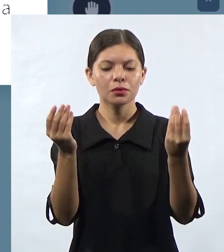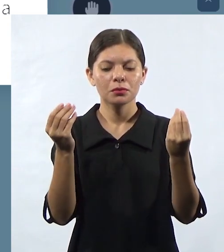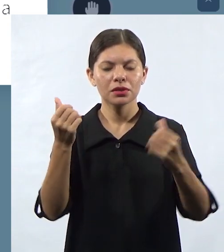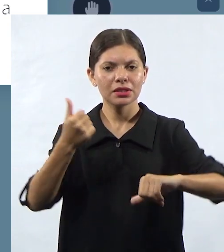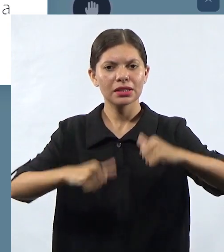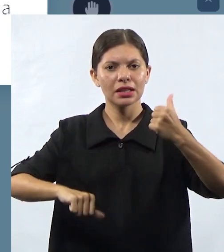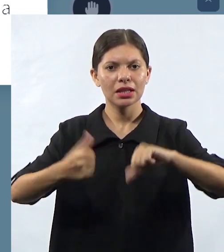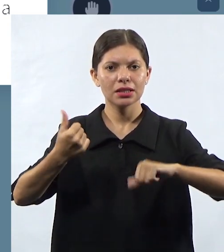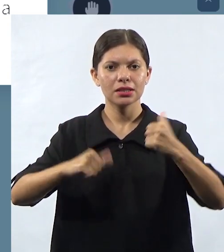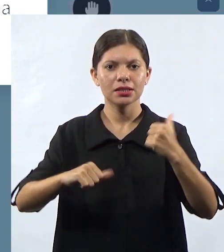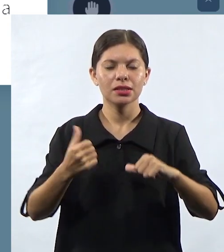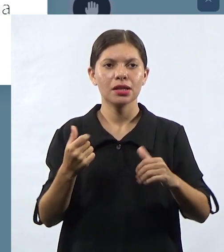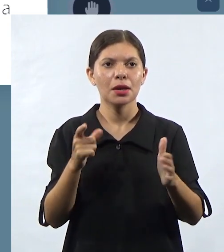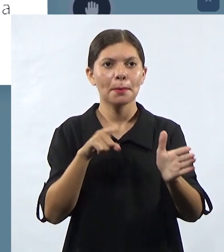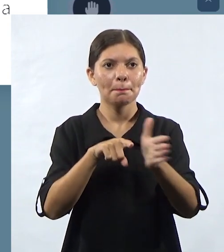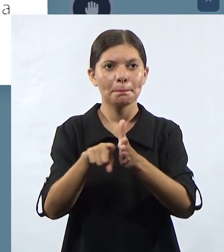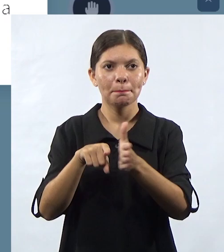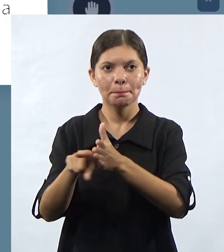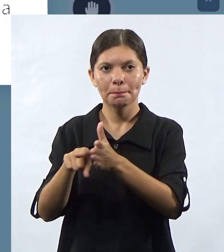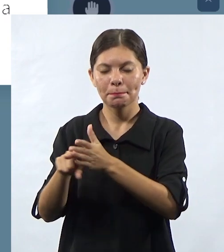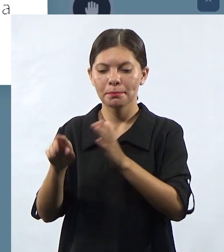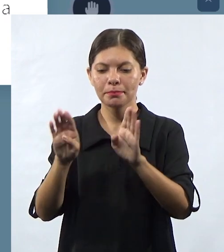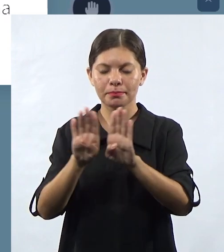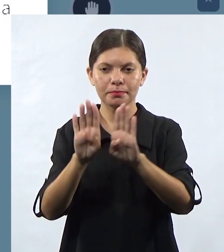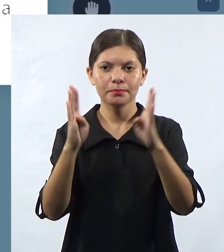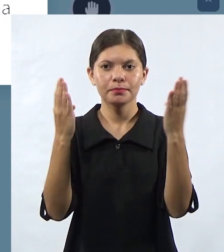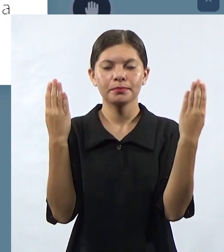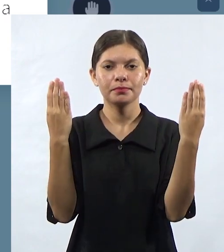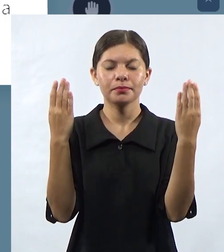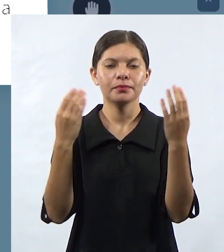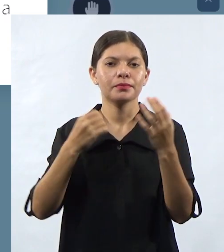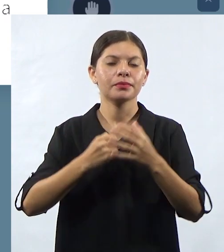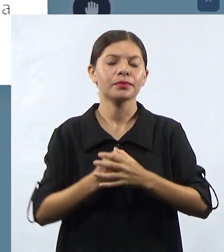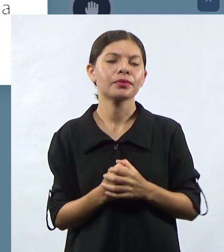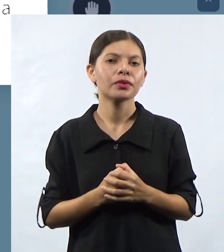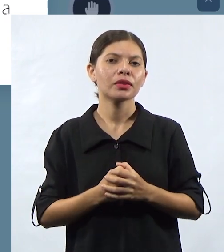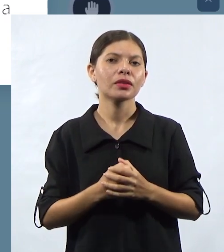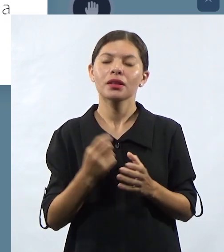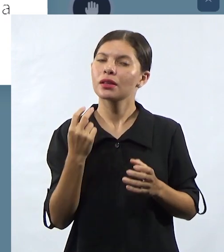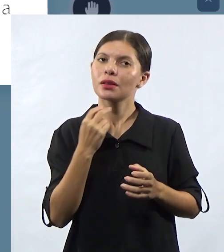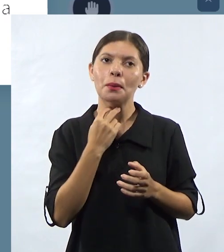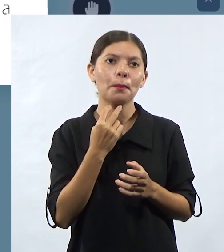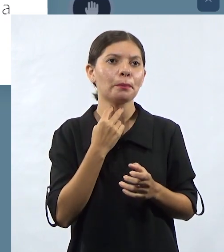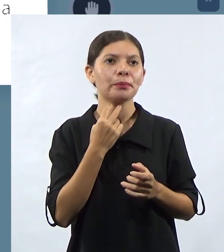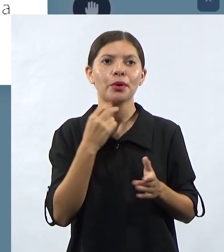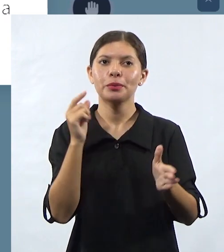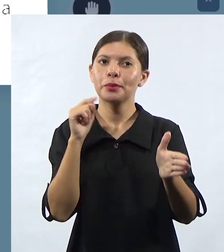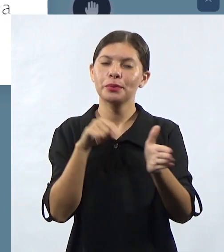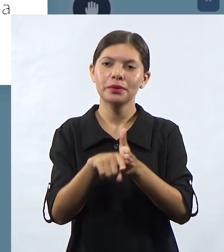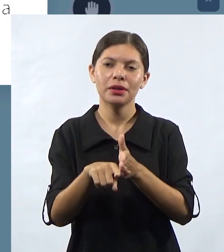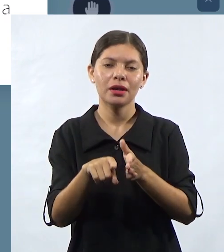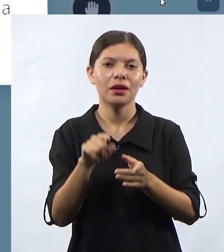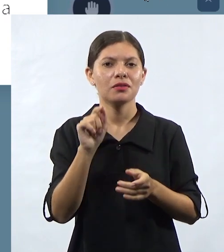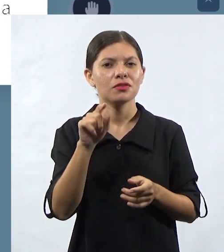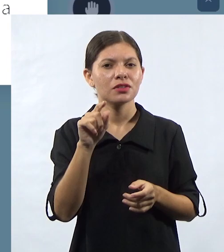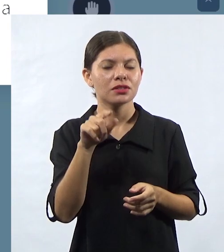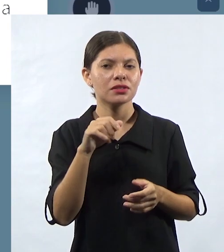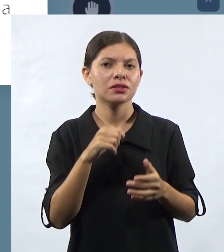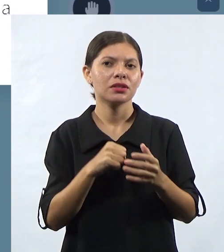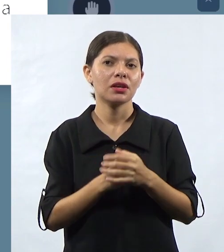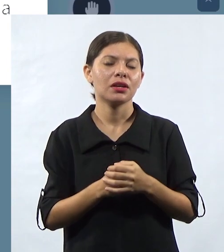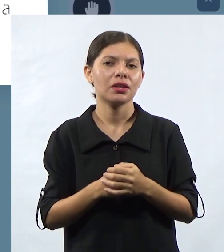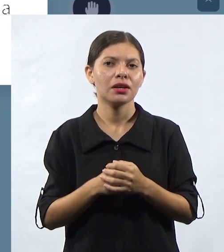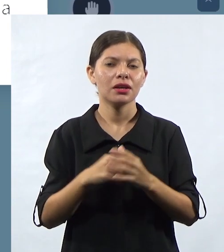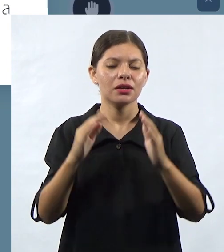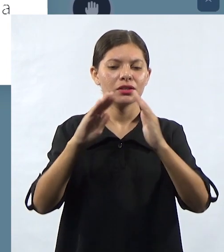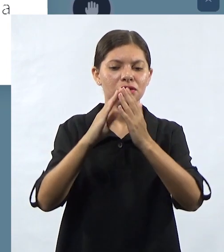isso, as perguntas têm que ser abertas. Eu não posso perguntar, você acha que a escola contribuiu